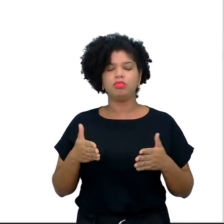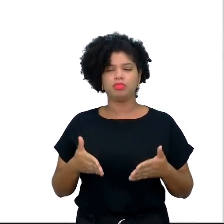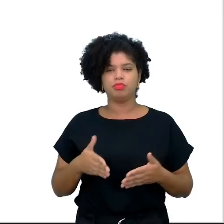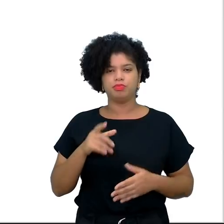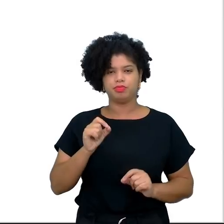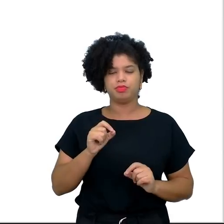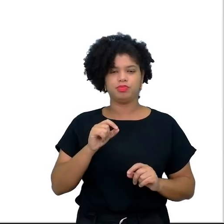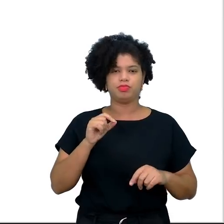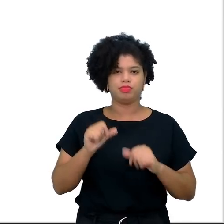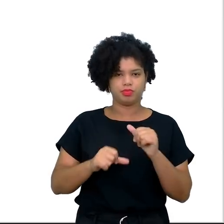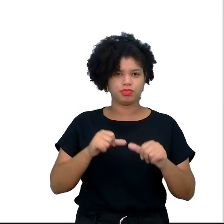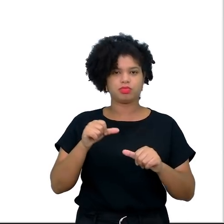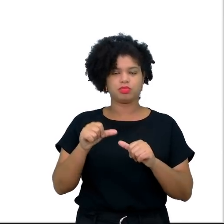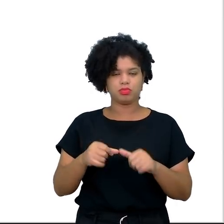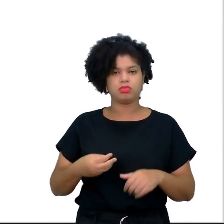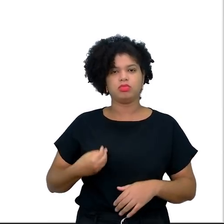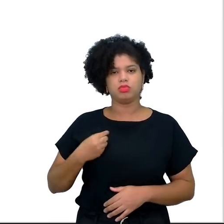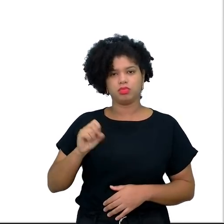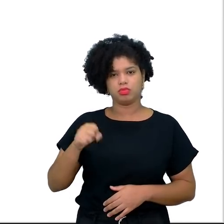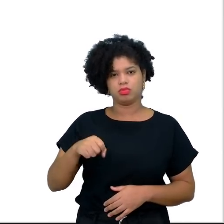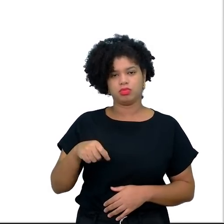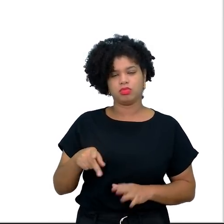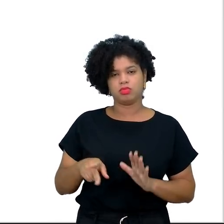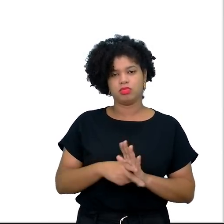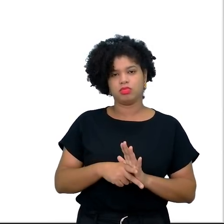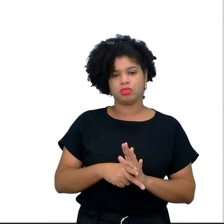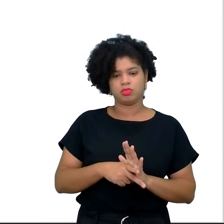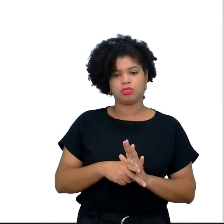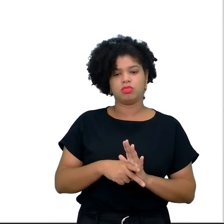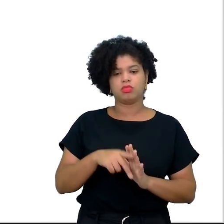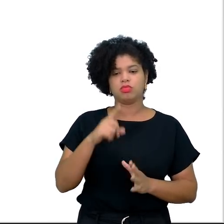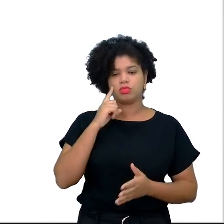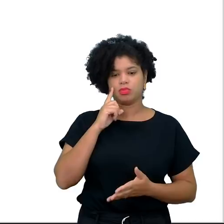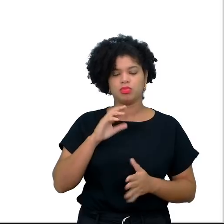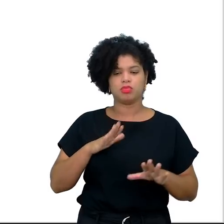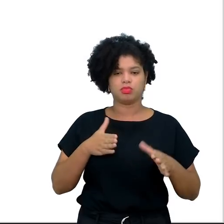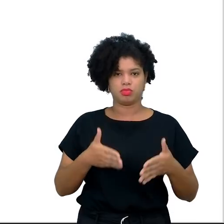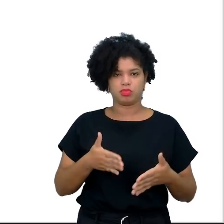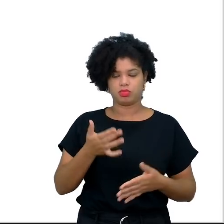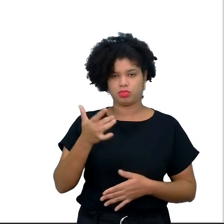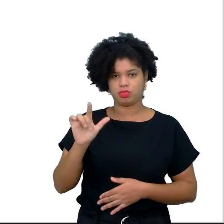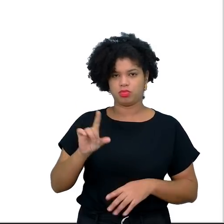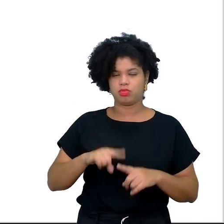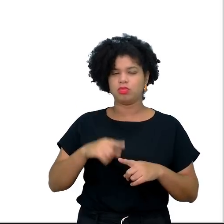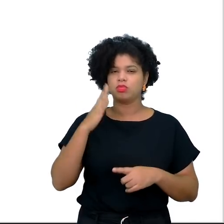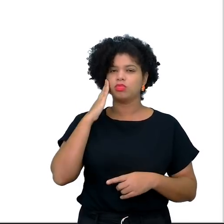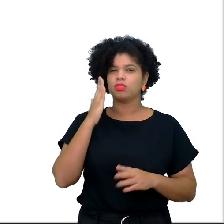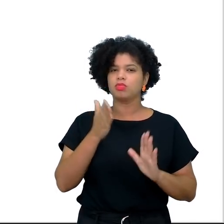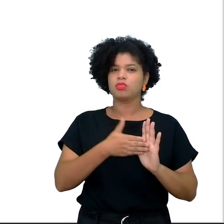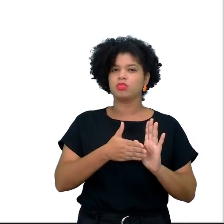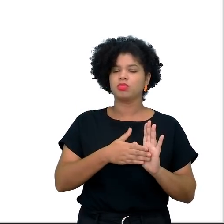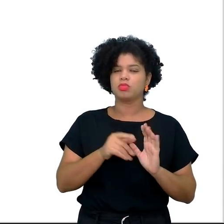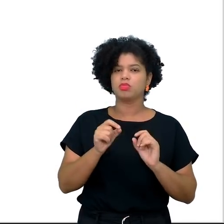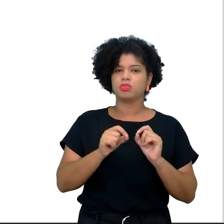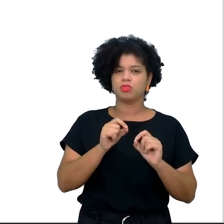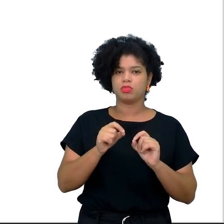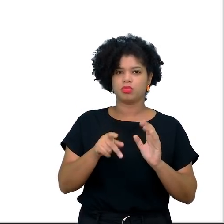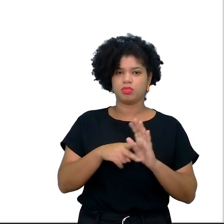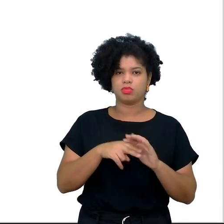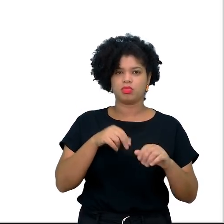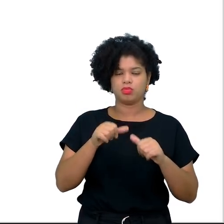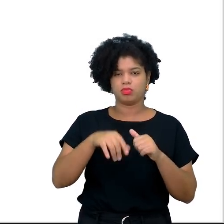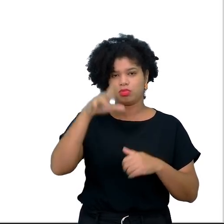a mudança para a mudança de cógnita, né, e quais as implicações dessas mudanças